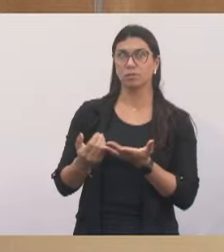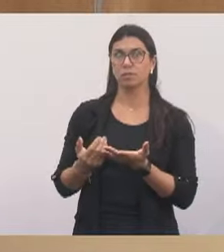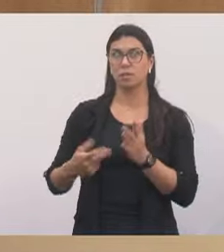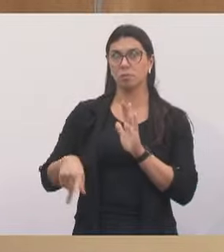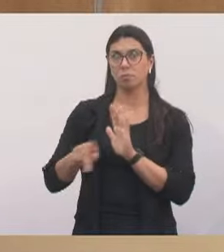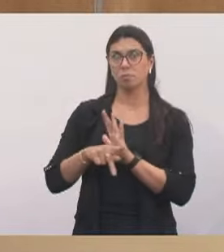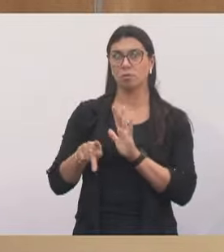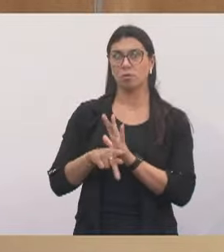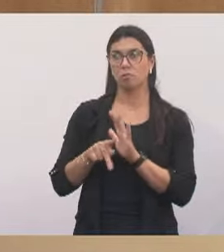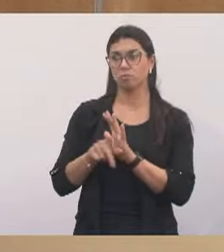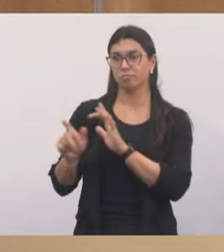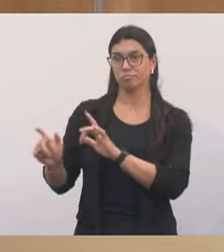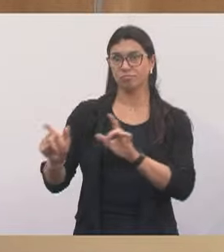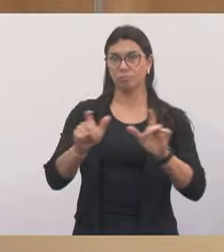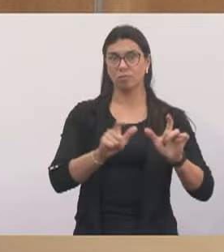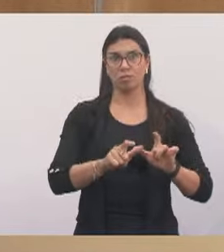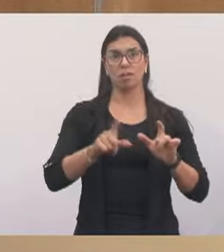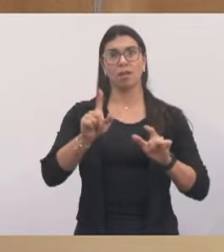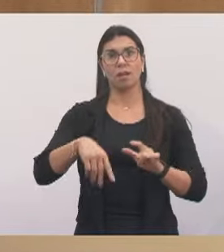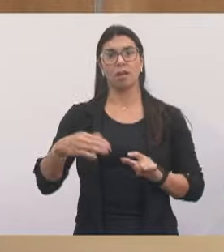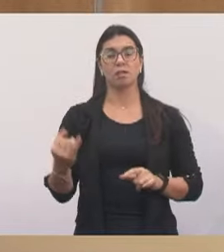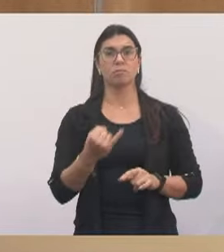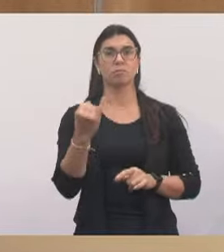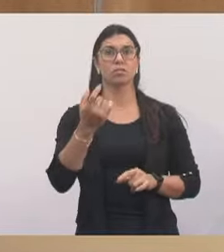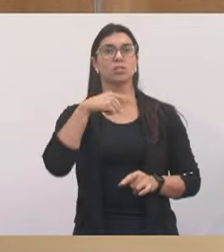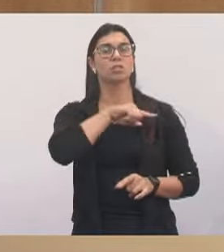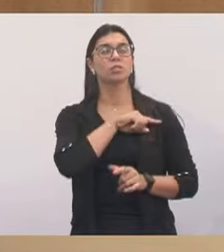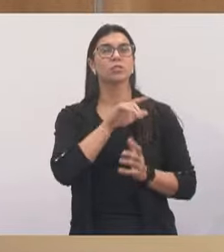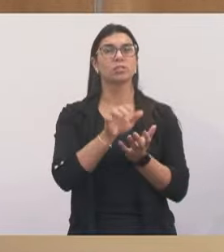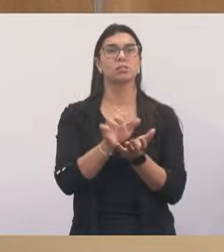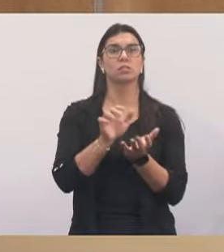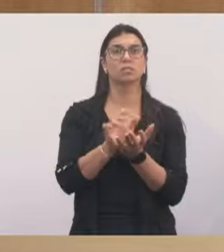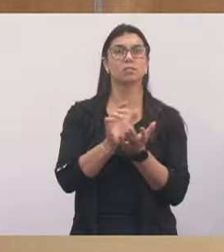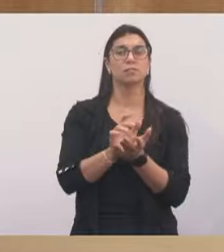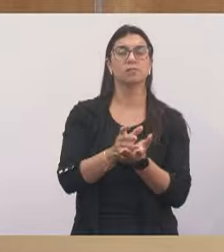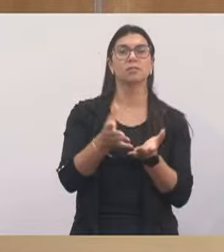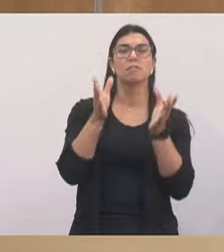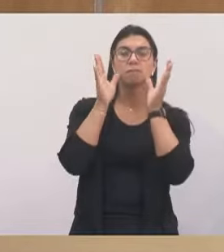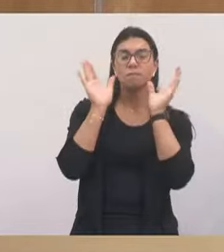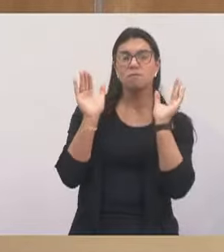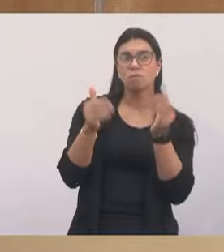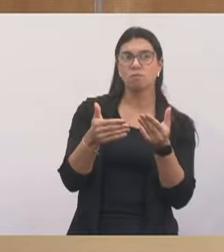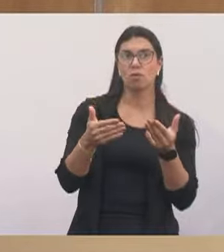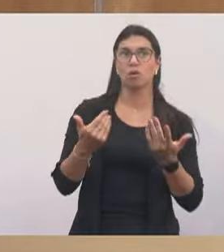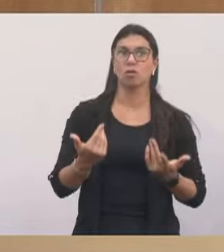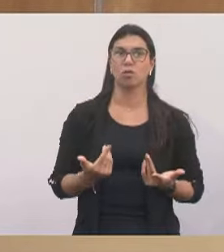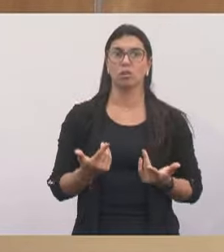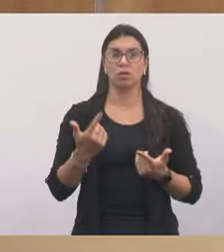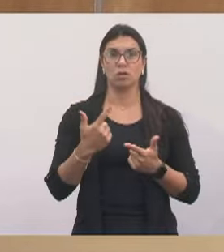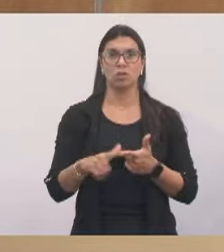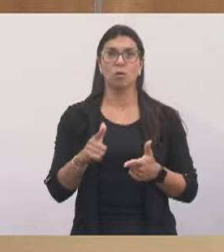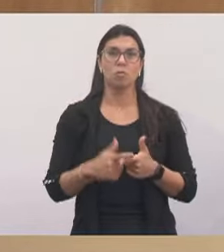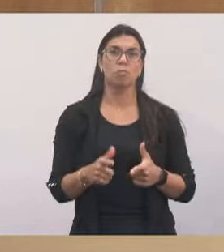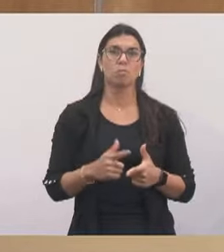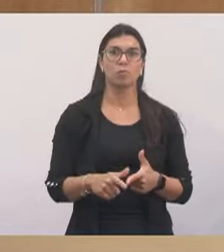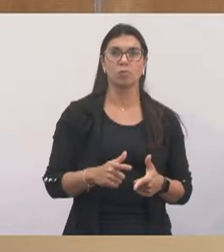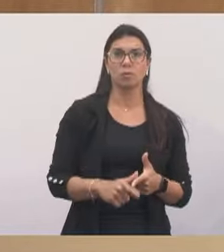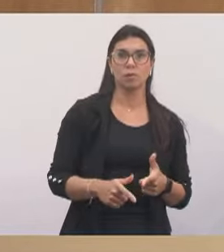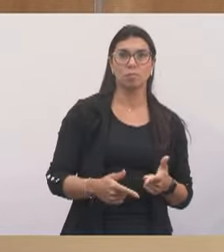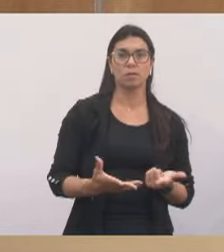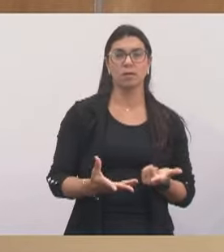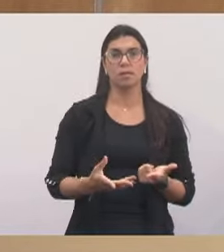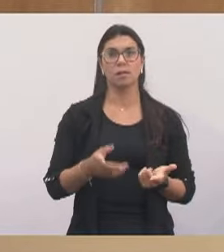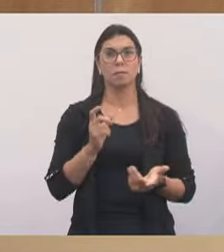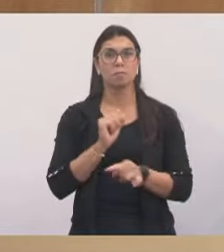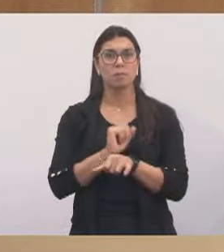desapropriação. Então, é importante que a nossa cidade esteja atenta a essa questão e criemos mecanismos